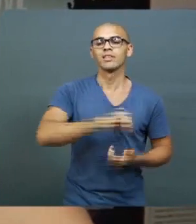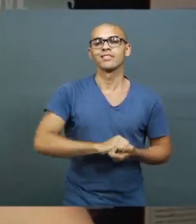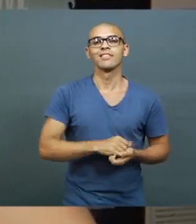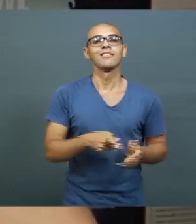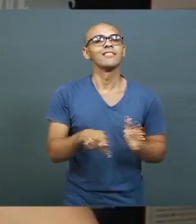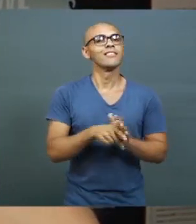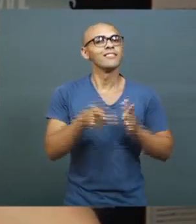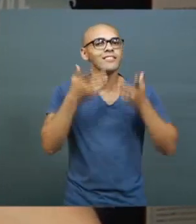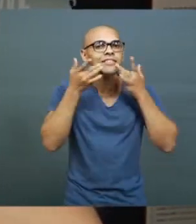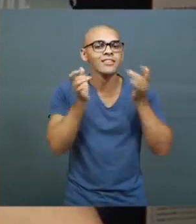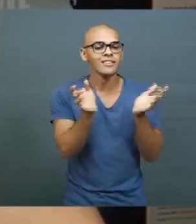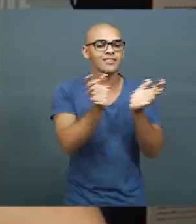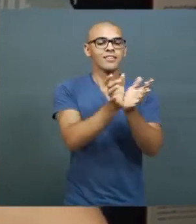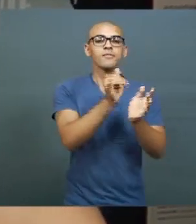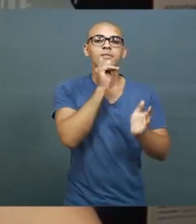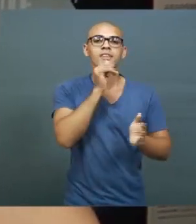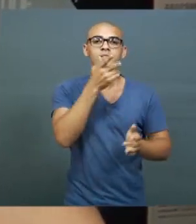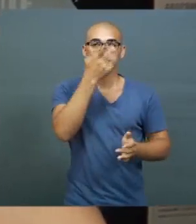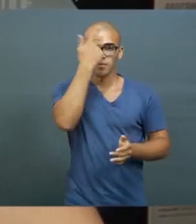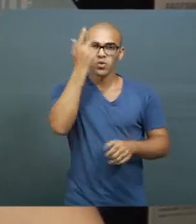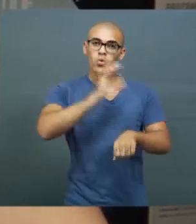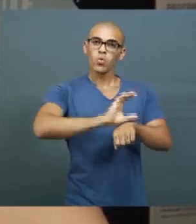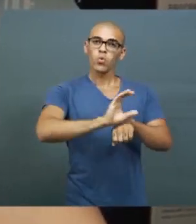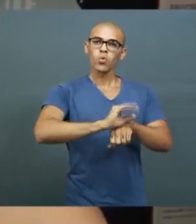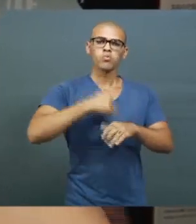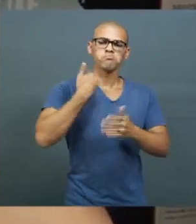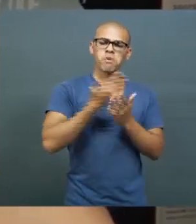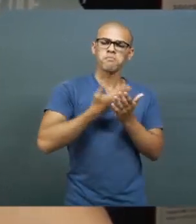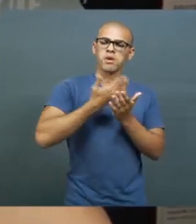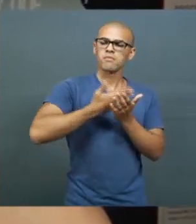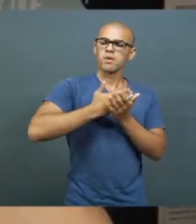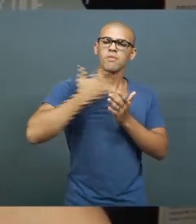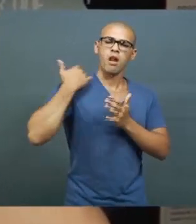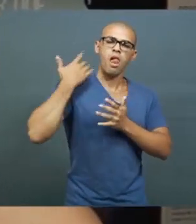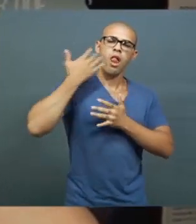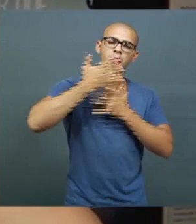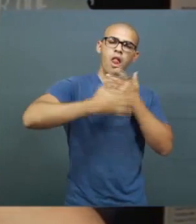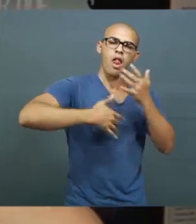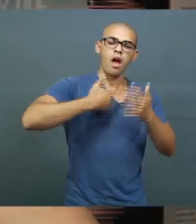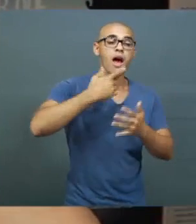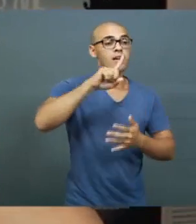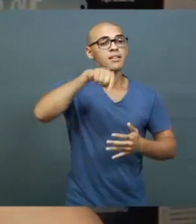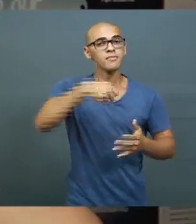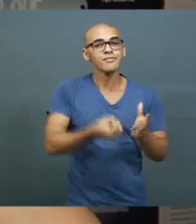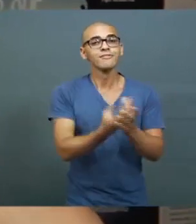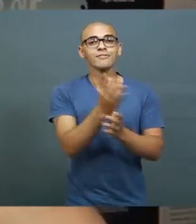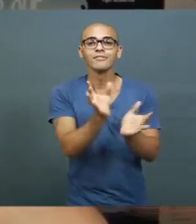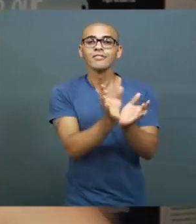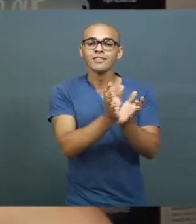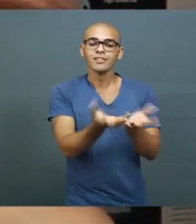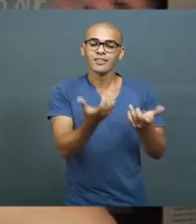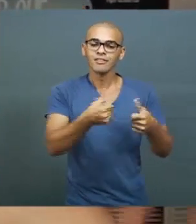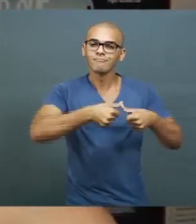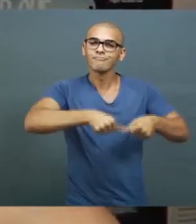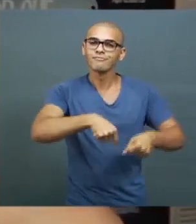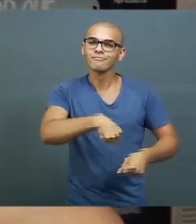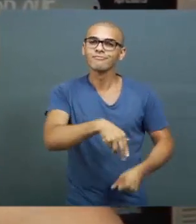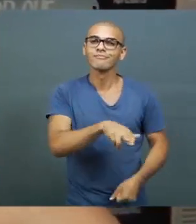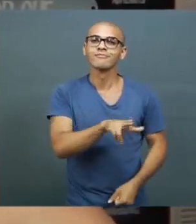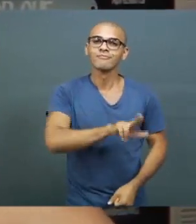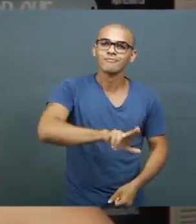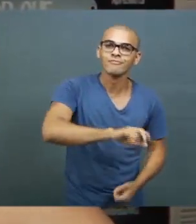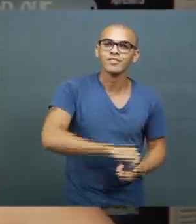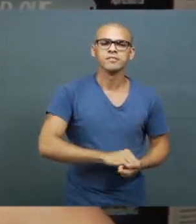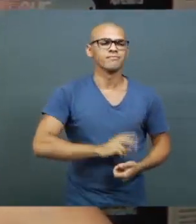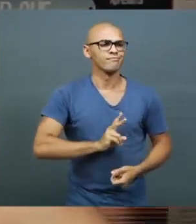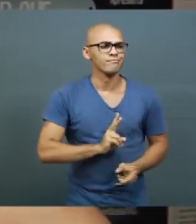juntaram a partir da universidade, mas construíram um grupo e decidiu ficar aqui na cidade, né? A gente adquiriu esse espaço, está aqui há um